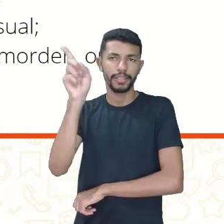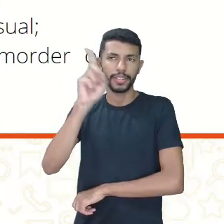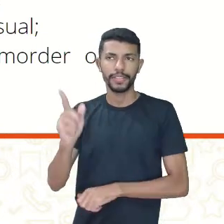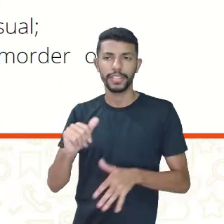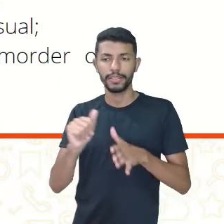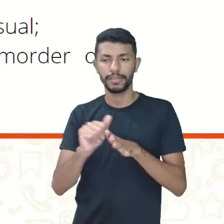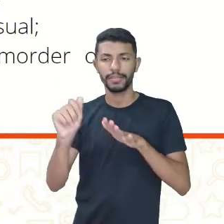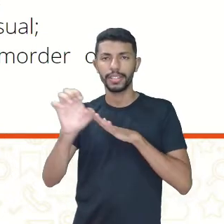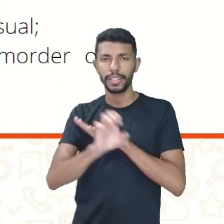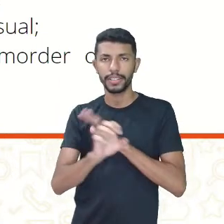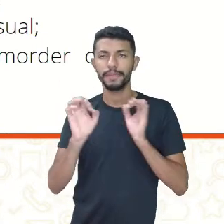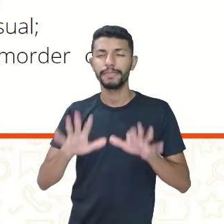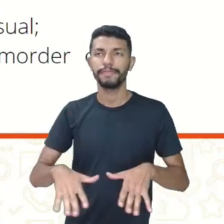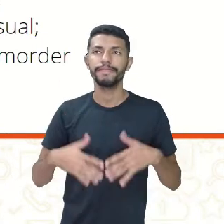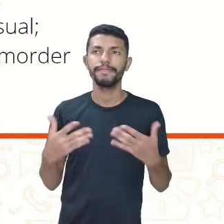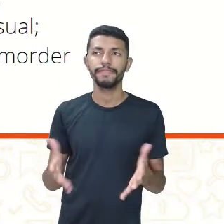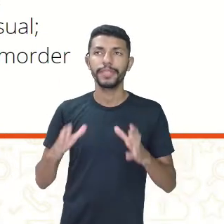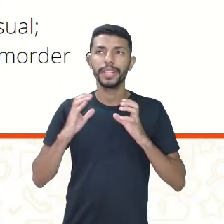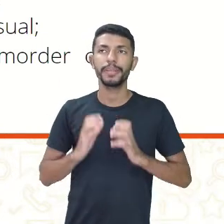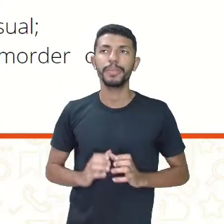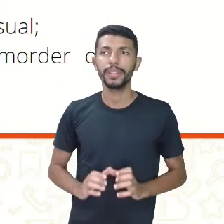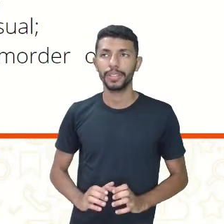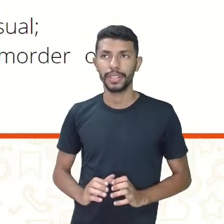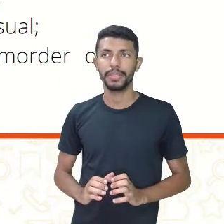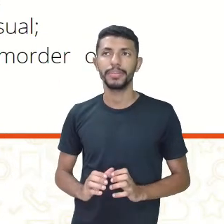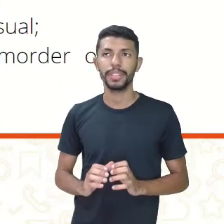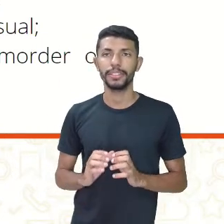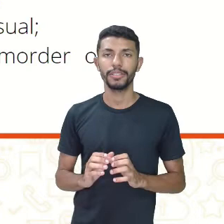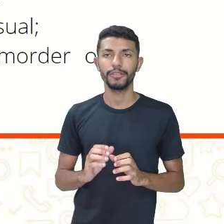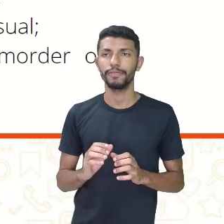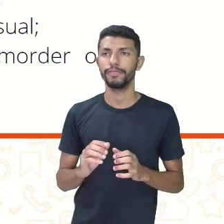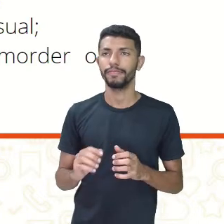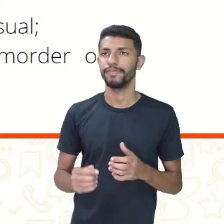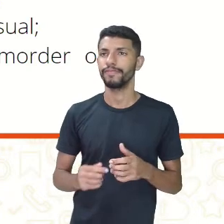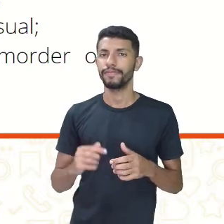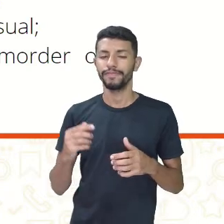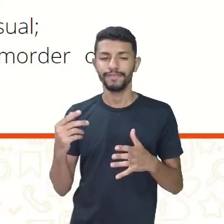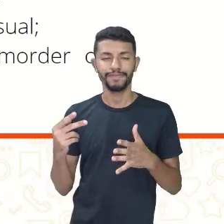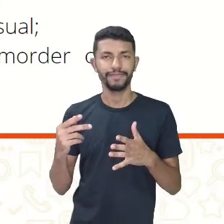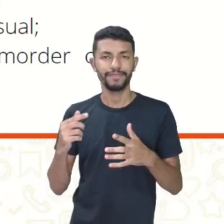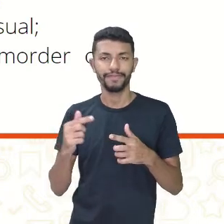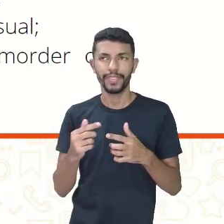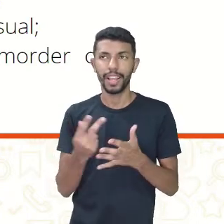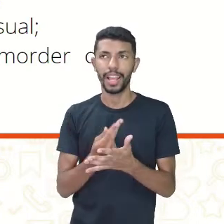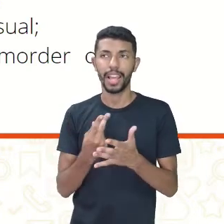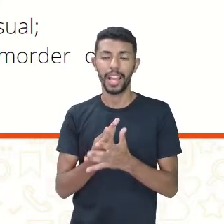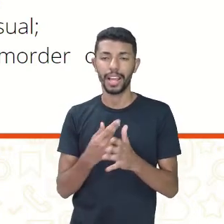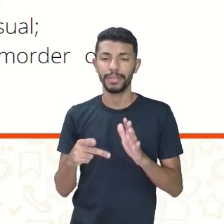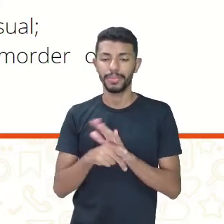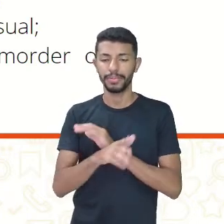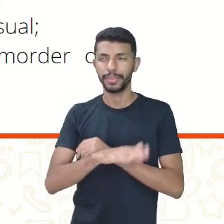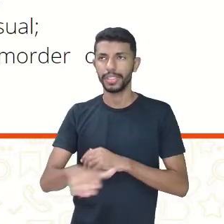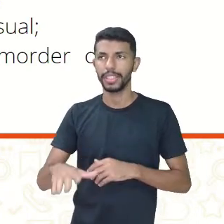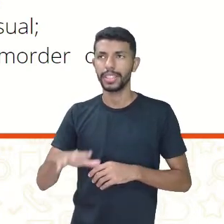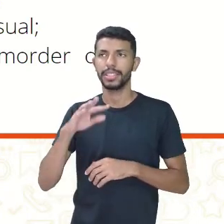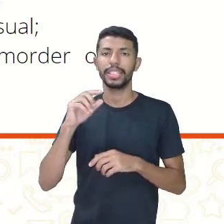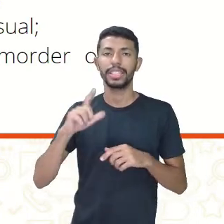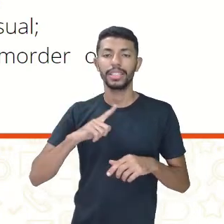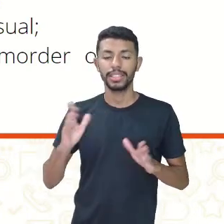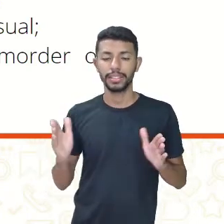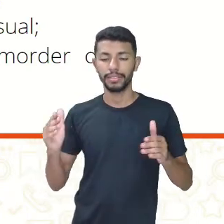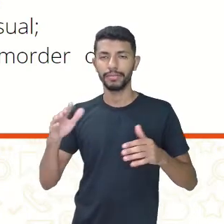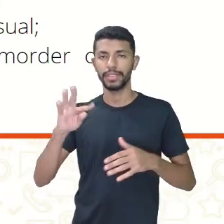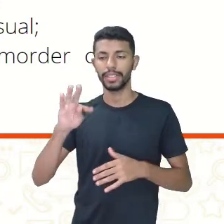Comportamentos inadequados da criança com TEA. Morder suas mãos e dedos, agitar ou balançar